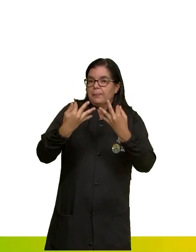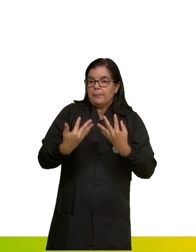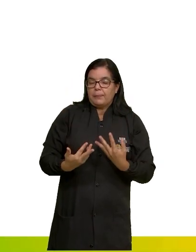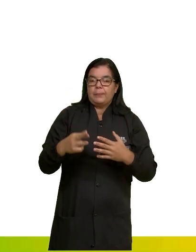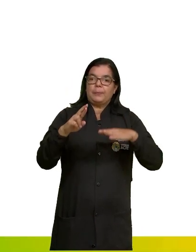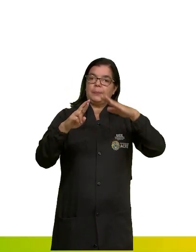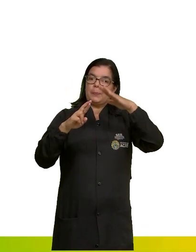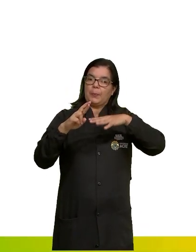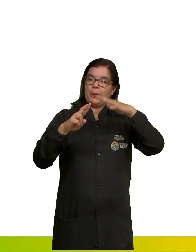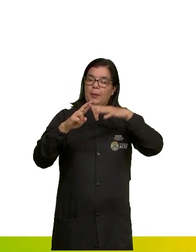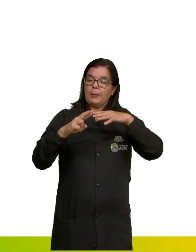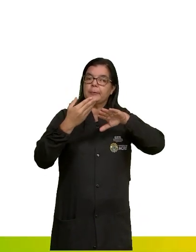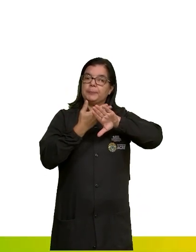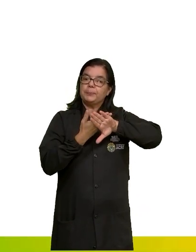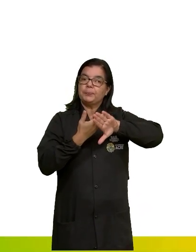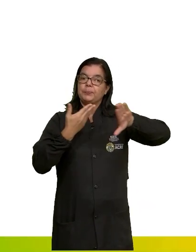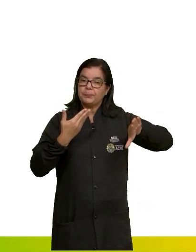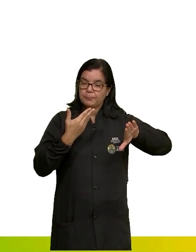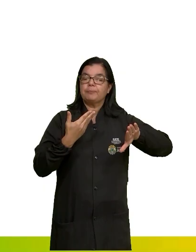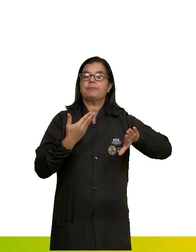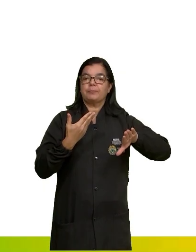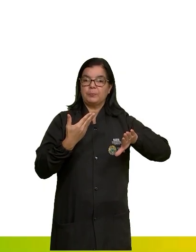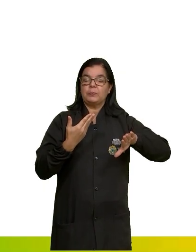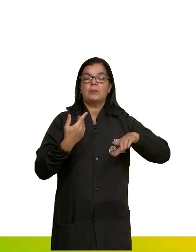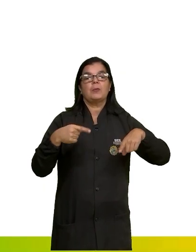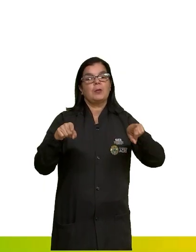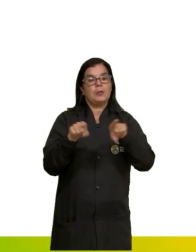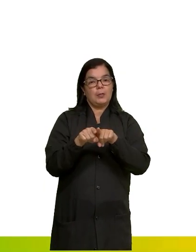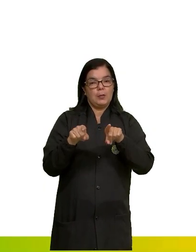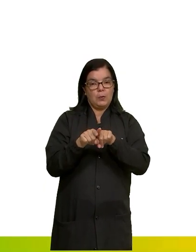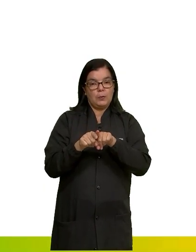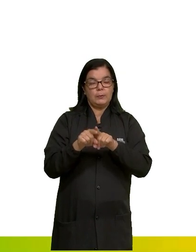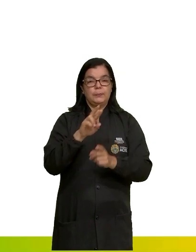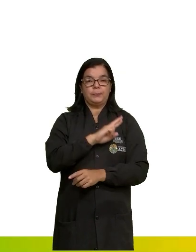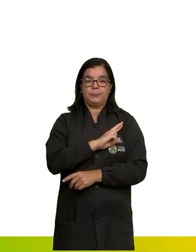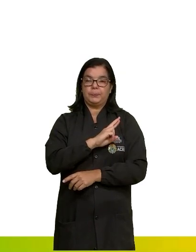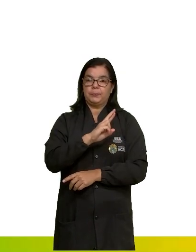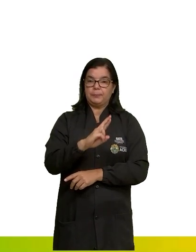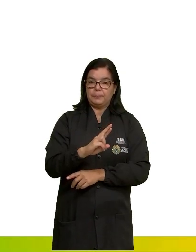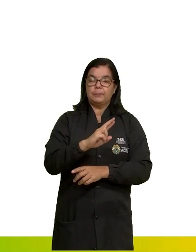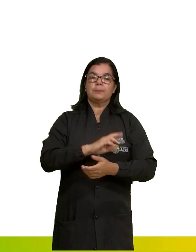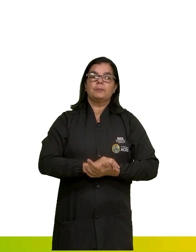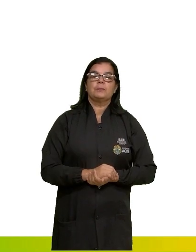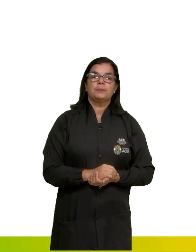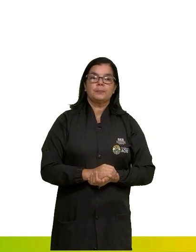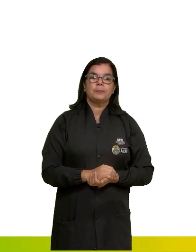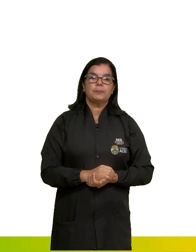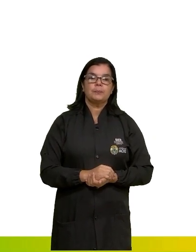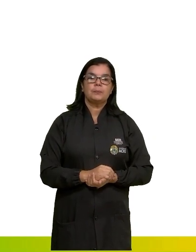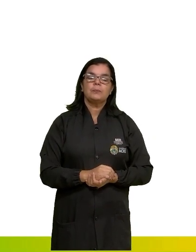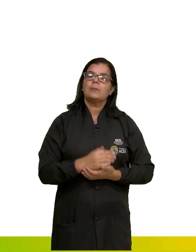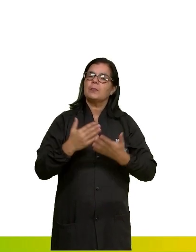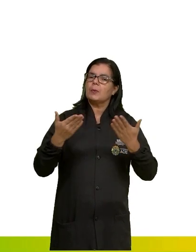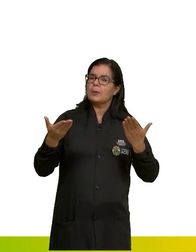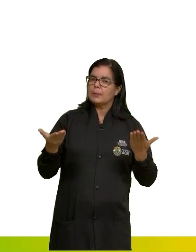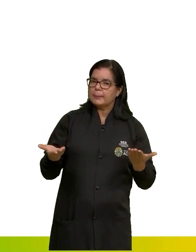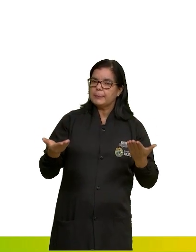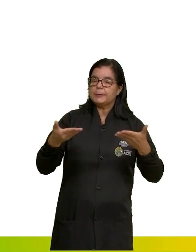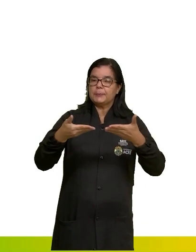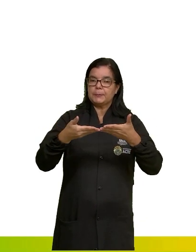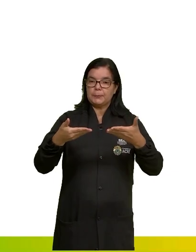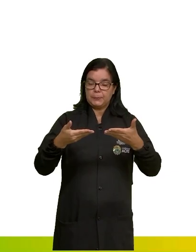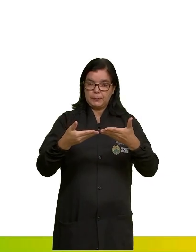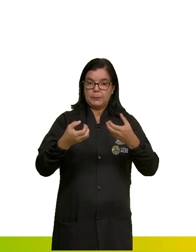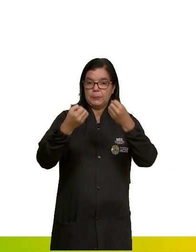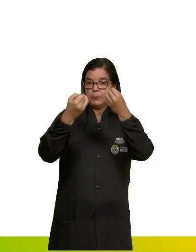desvinculando-se das explicações míticas e religiosas. Então agora nós